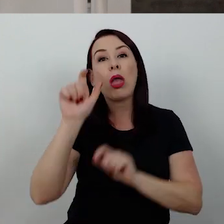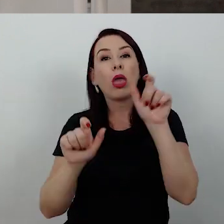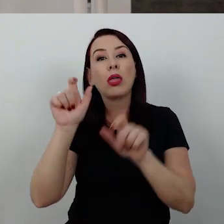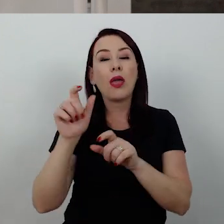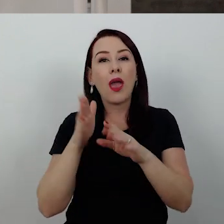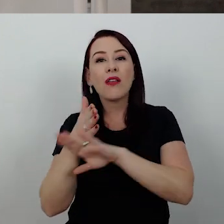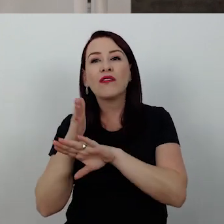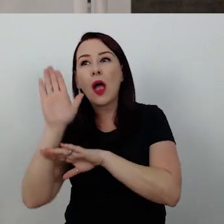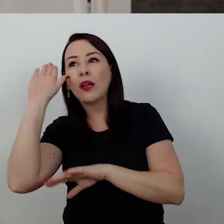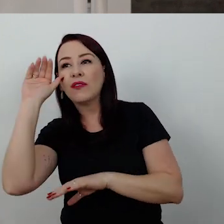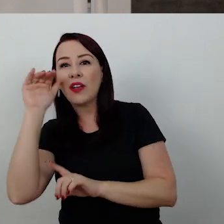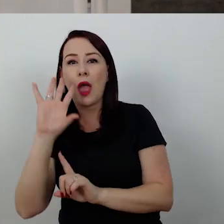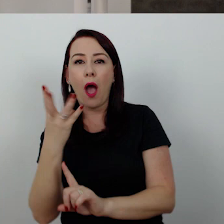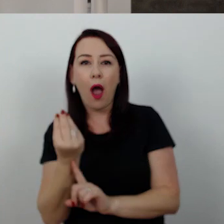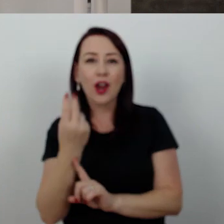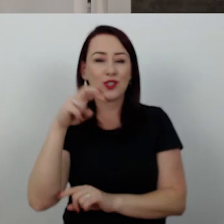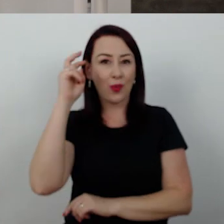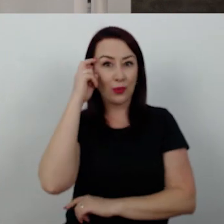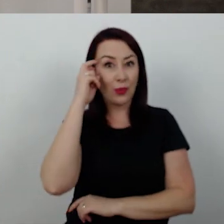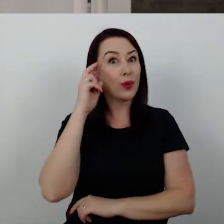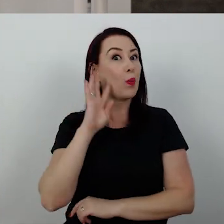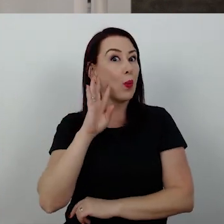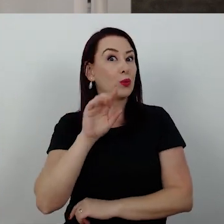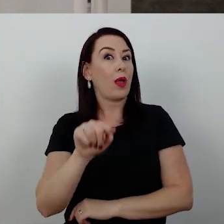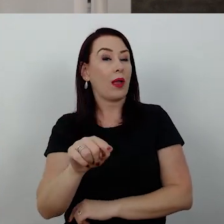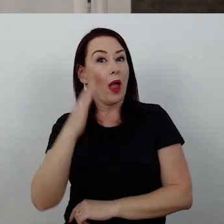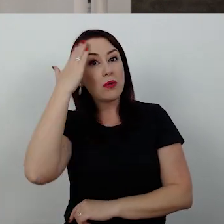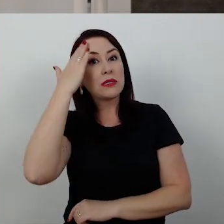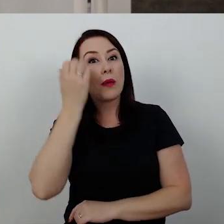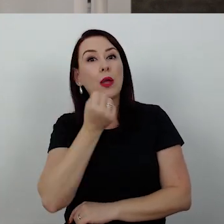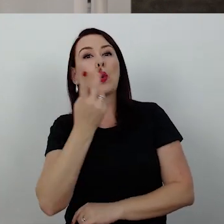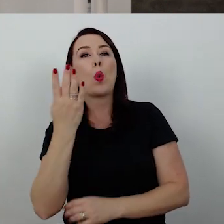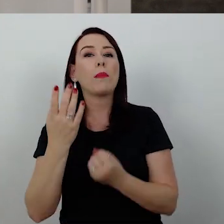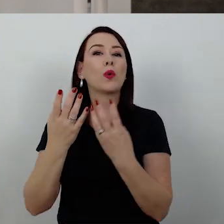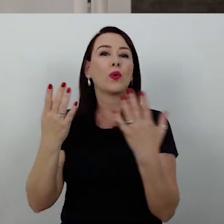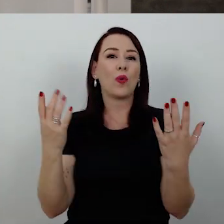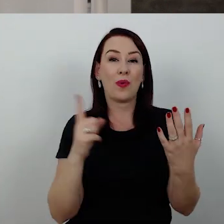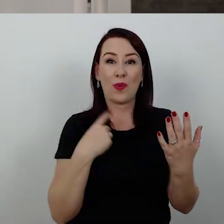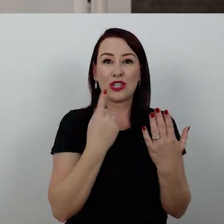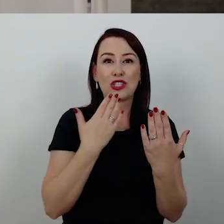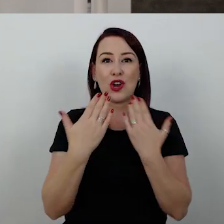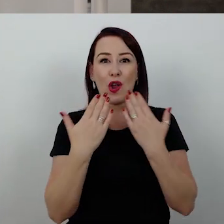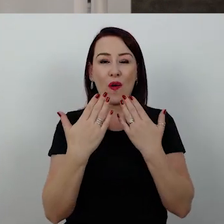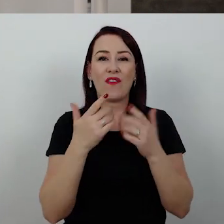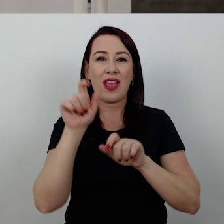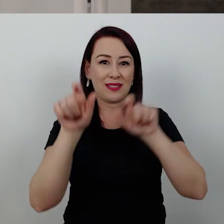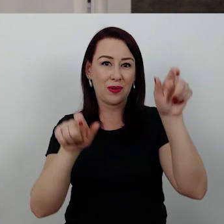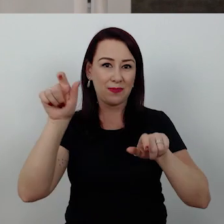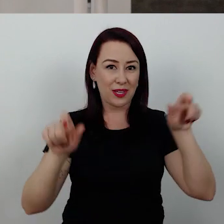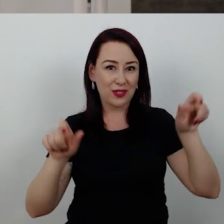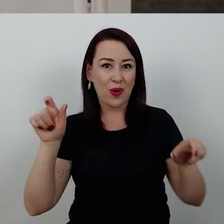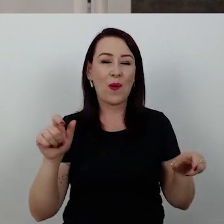cultura na cidade. E também tem revelações assim, importantíssimas, que você conversa com as pessoas na cidade,